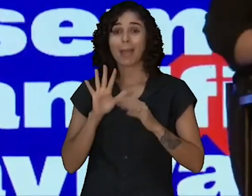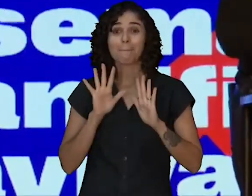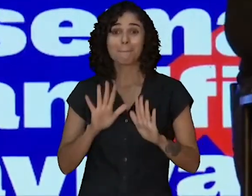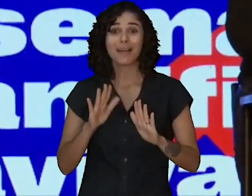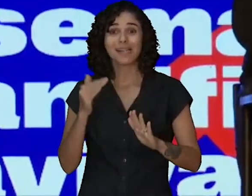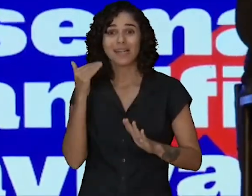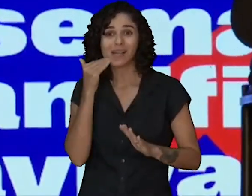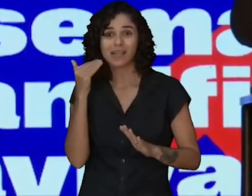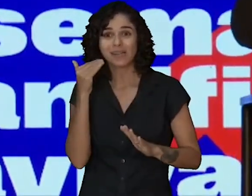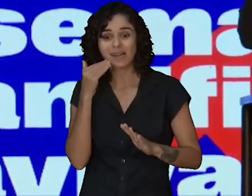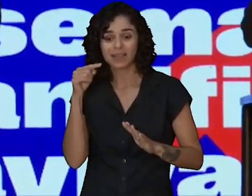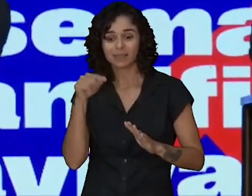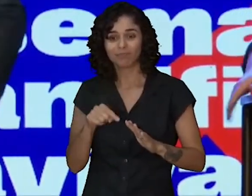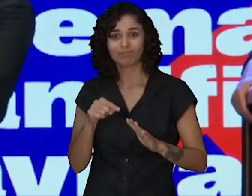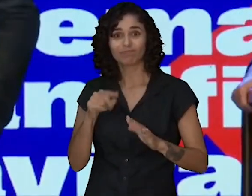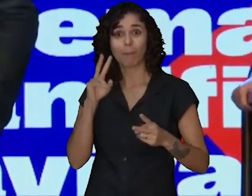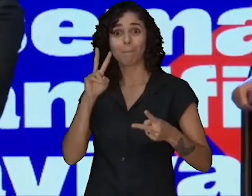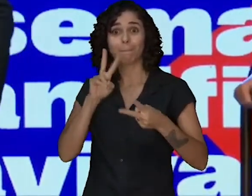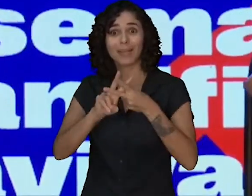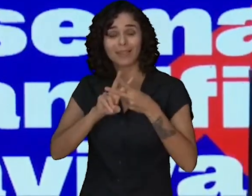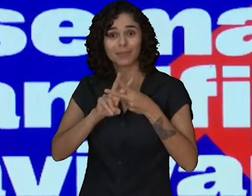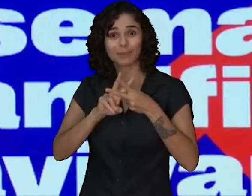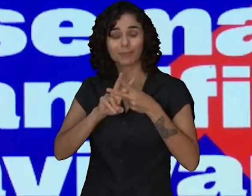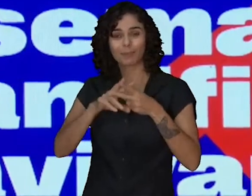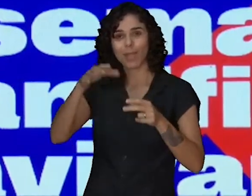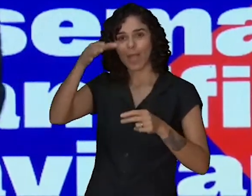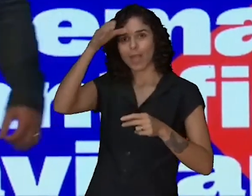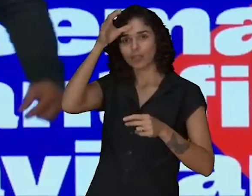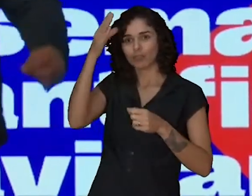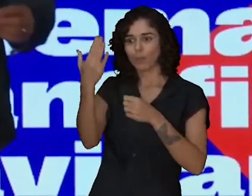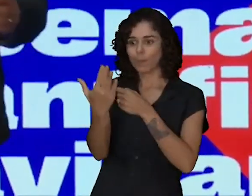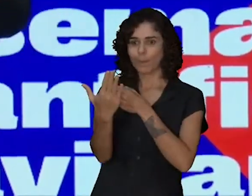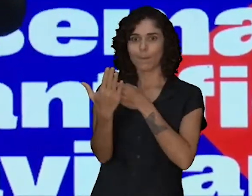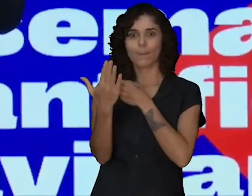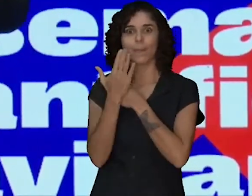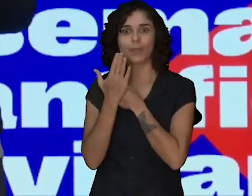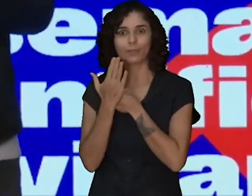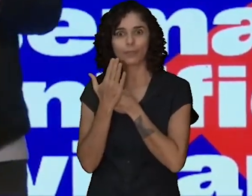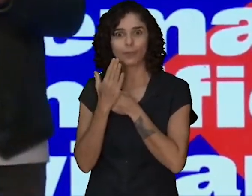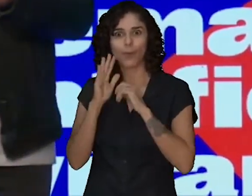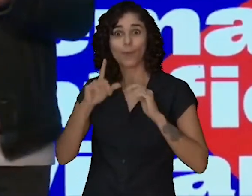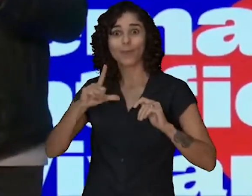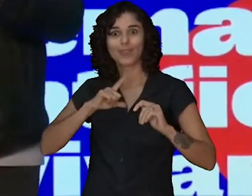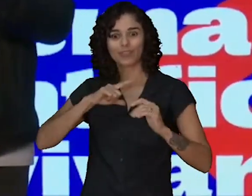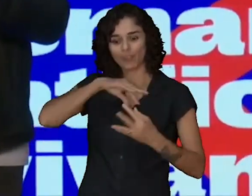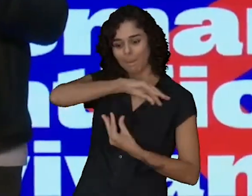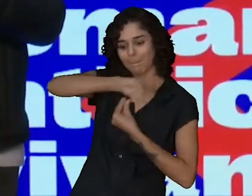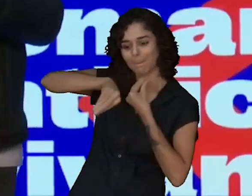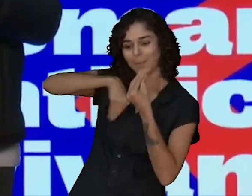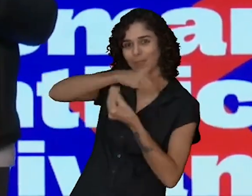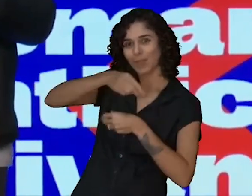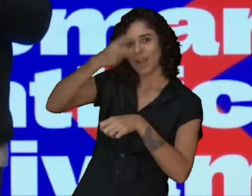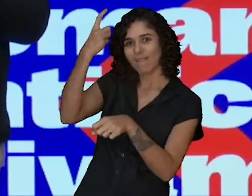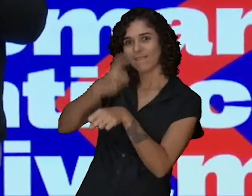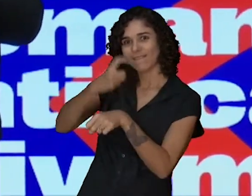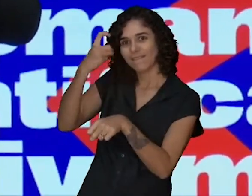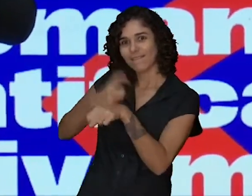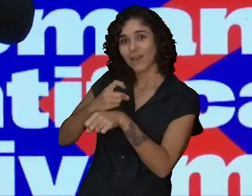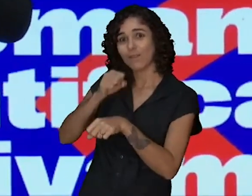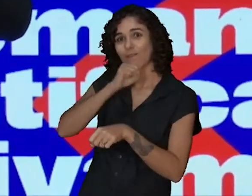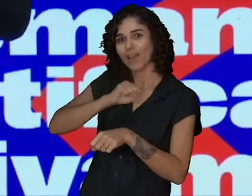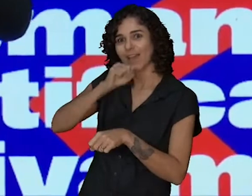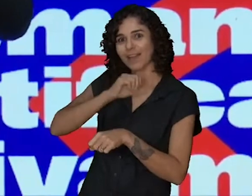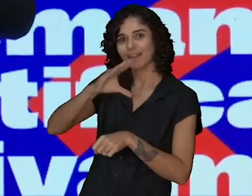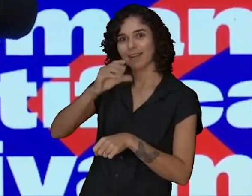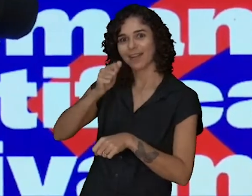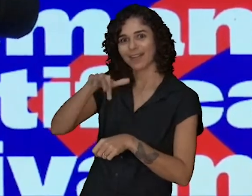força ele puxou de volta. E tinha uma cana velha, endurecida lá no meio. E daí ele